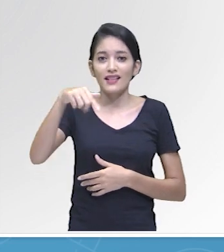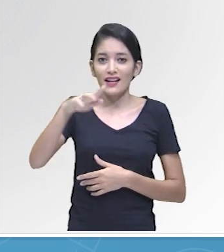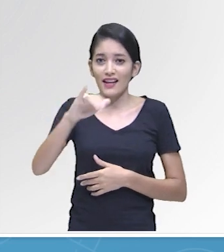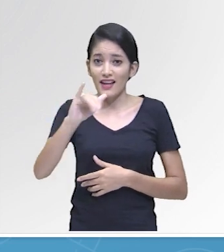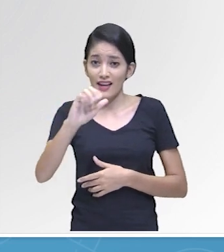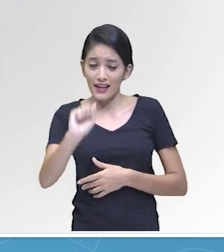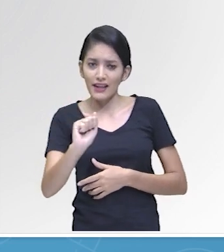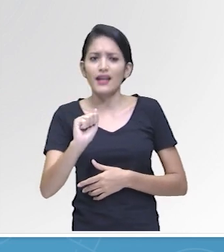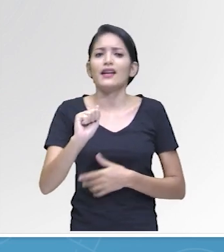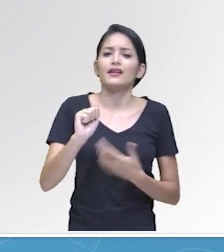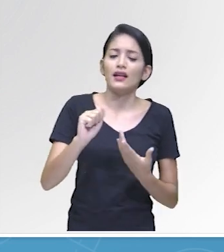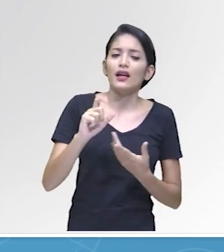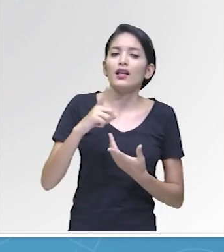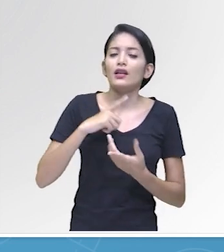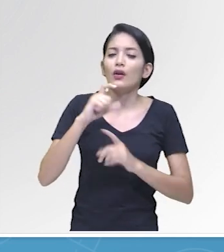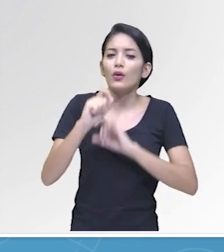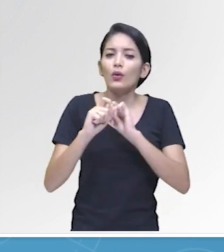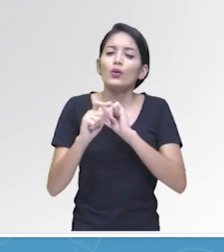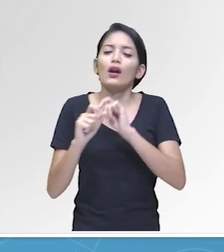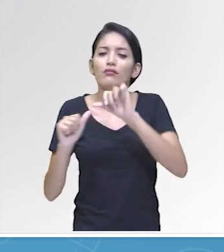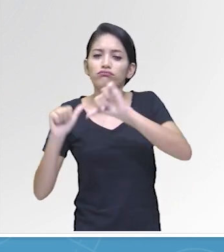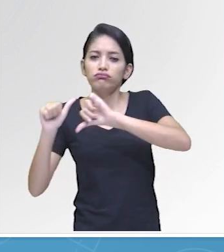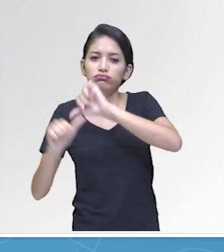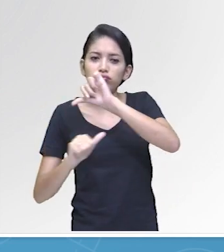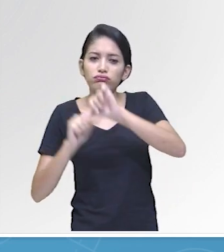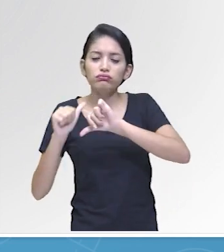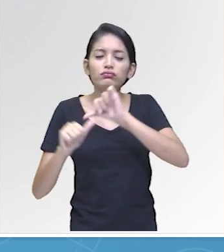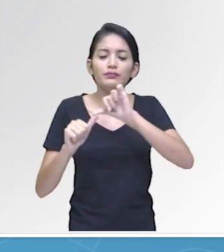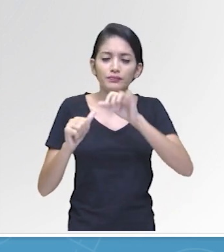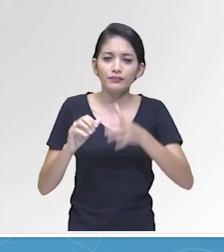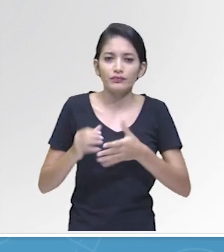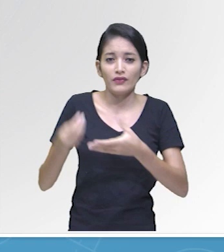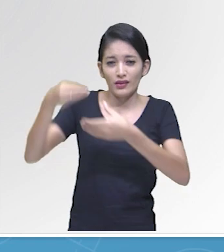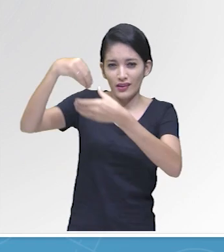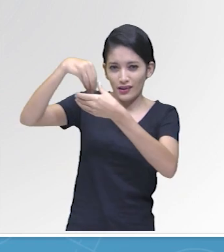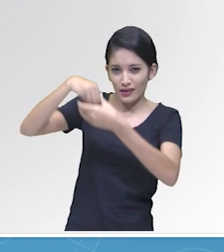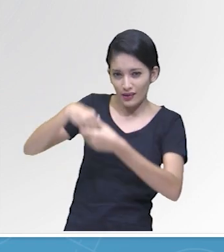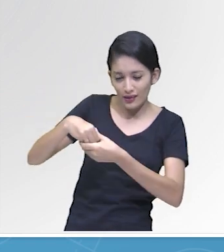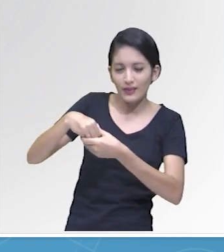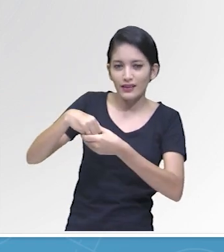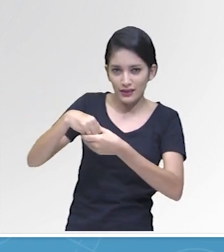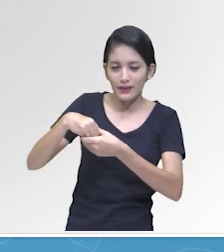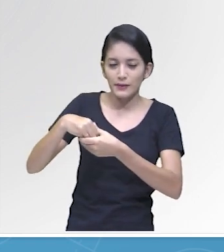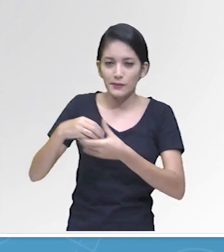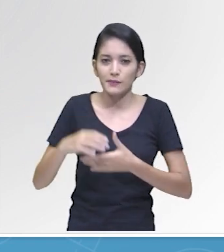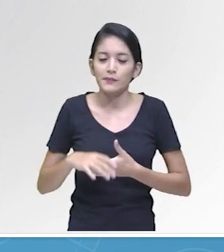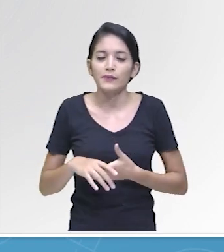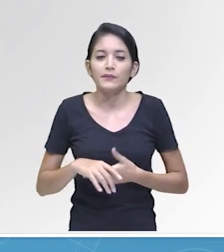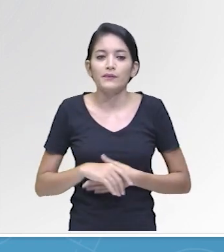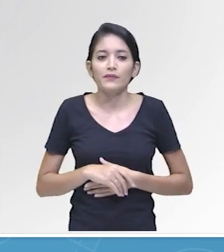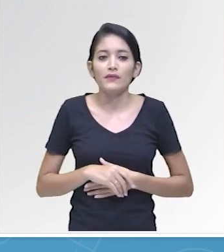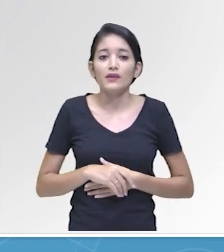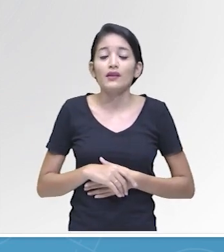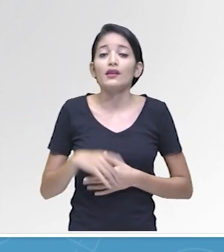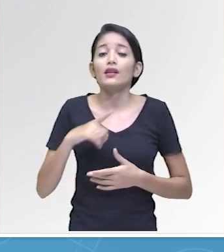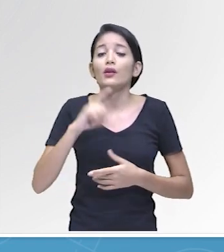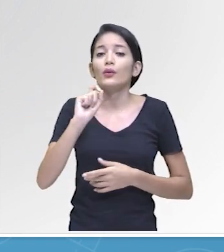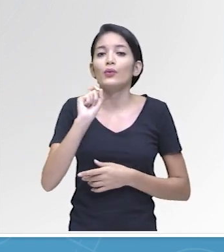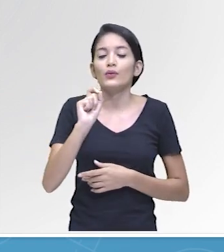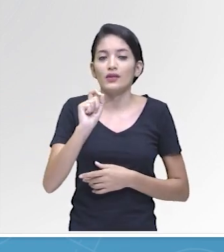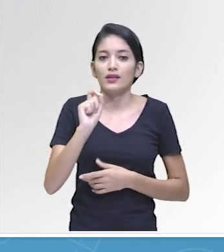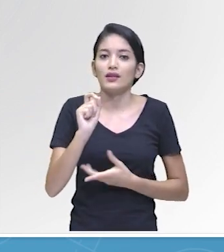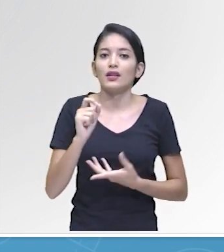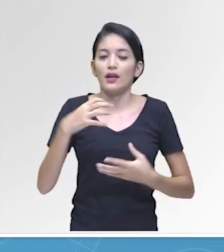célula, tecido, o conjunto de células forma um tecido, o conjunto de tecidos, eles formam o quê? Formam